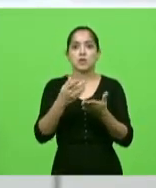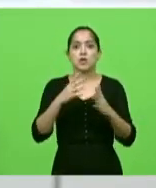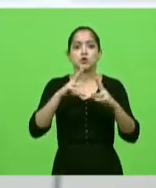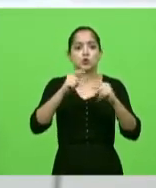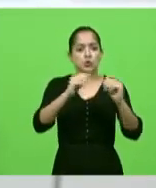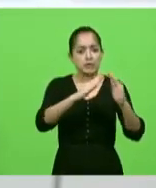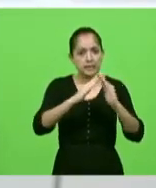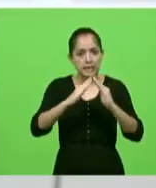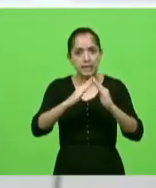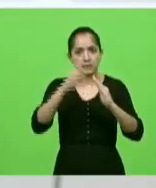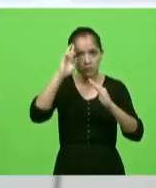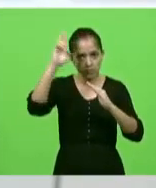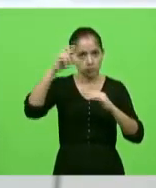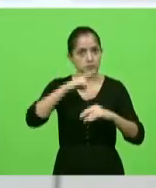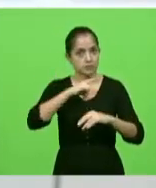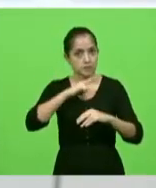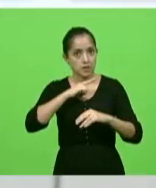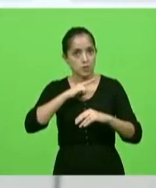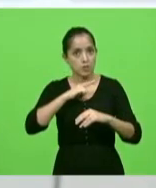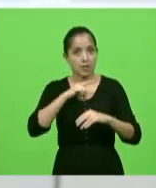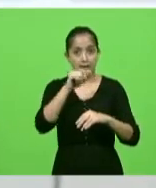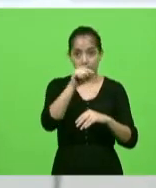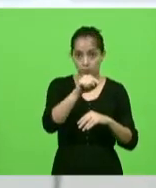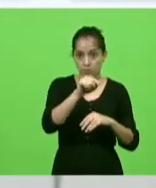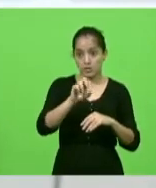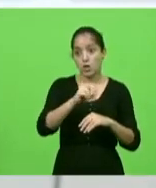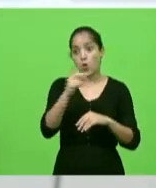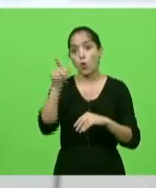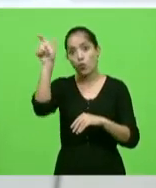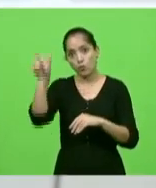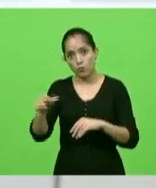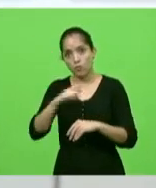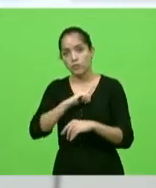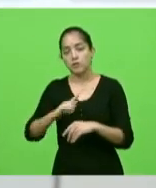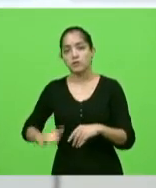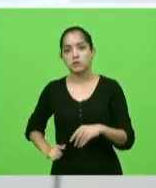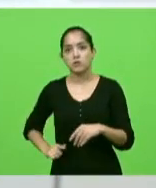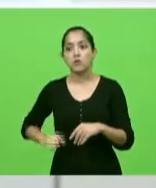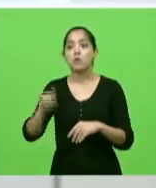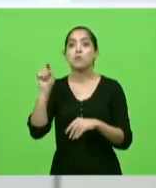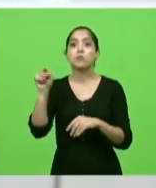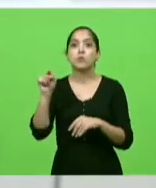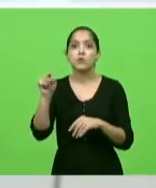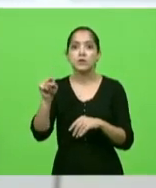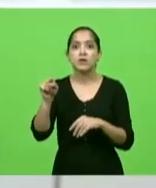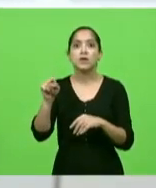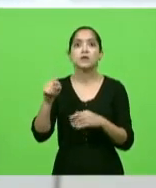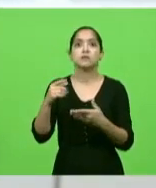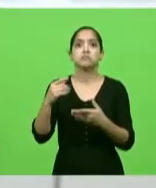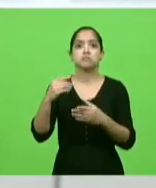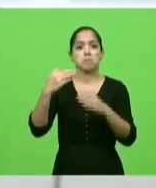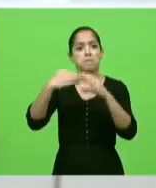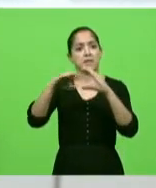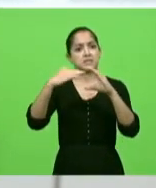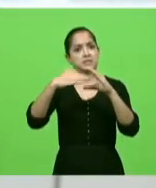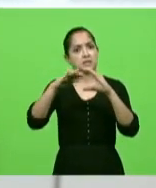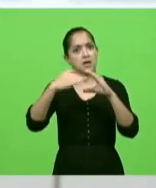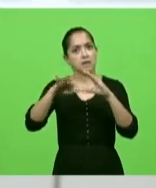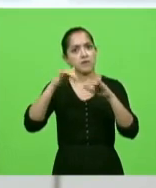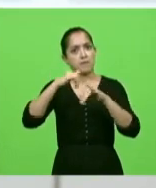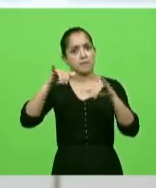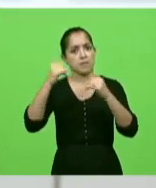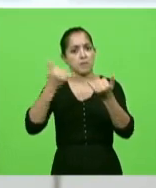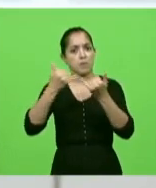gerente era o senhor ou era governador porque o governador que dava as informações diretas para empresas